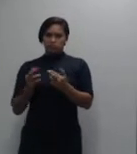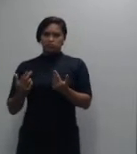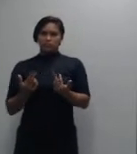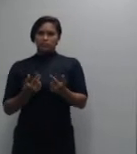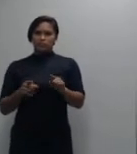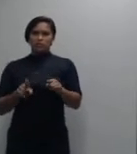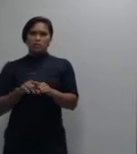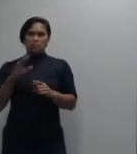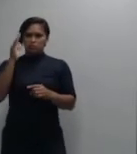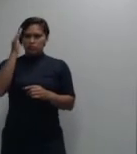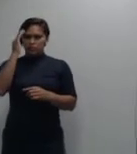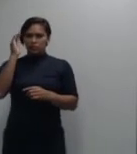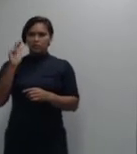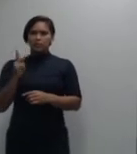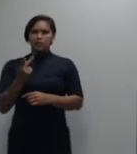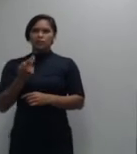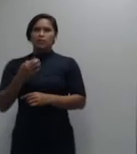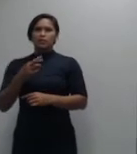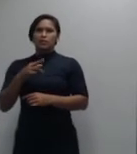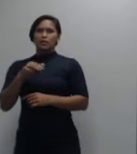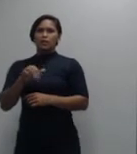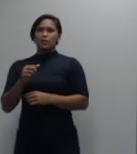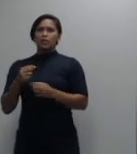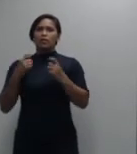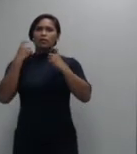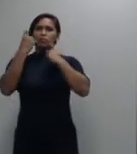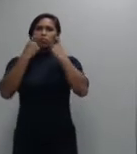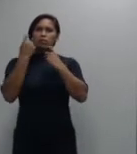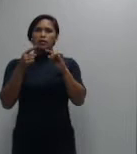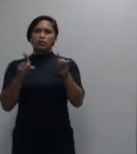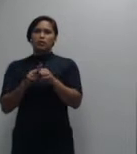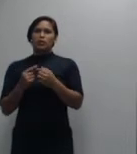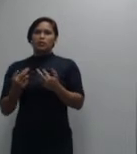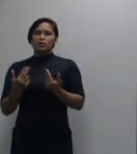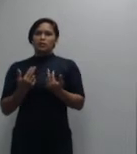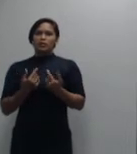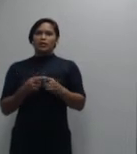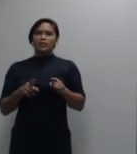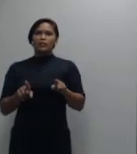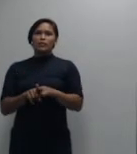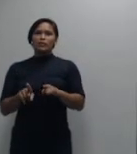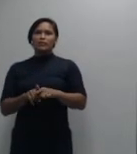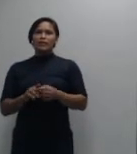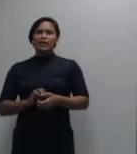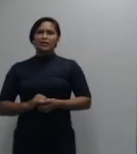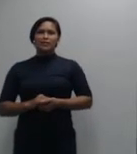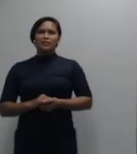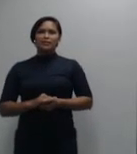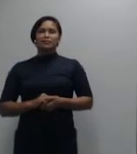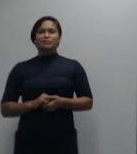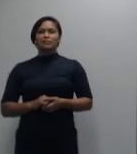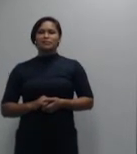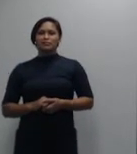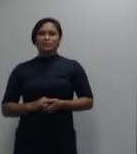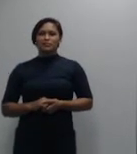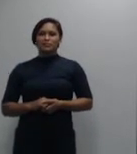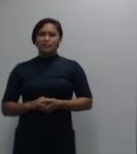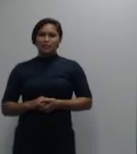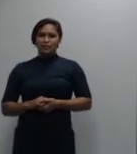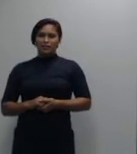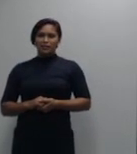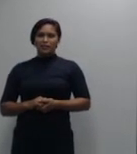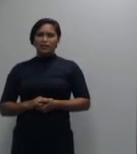do ministro é estava com a mesma preocupação sempre preocupação lotado de você então